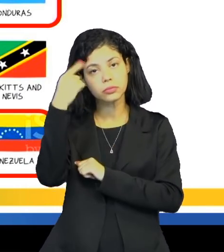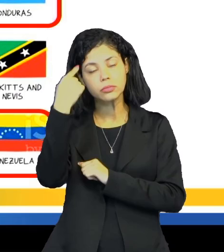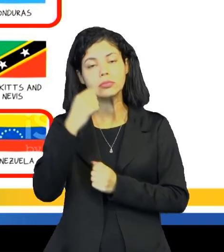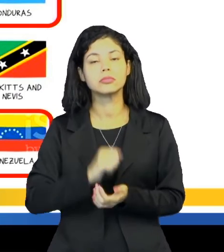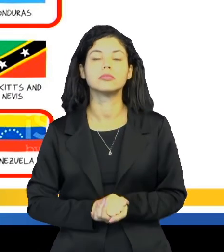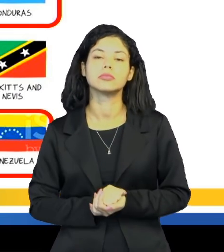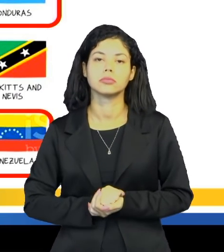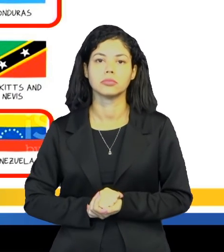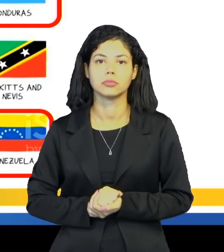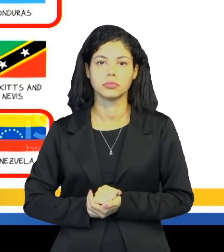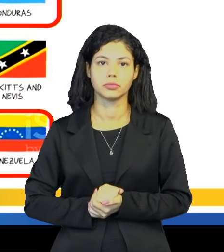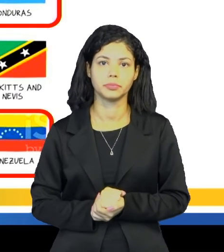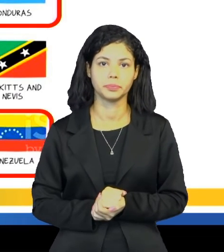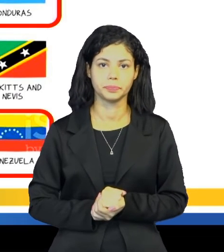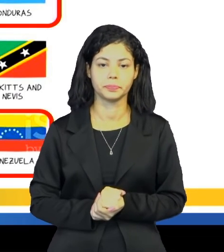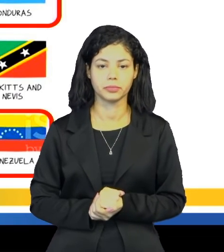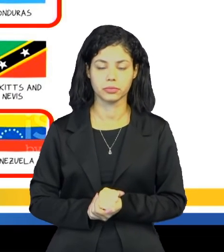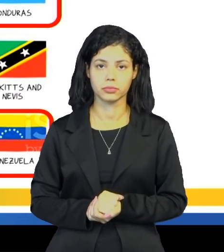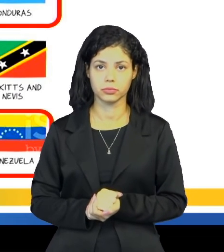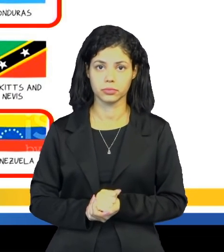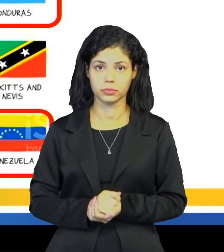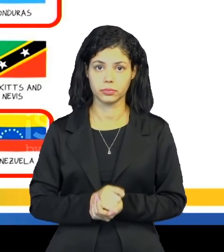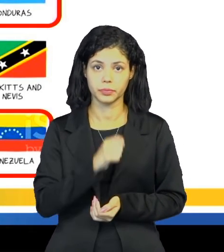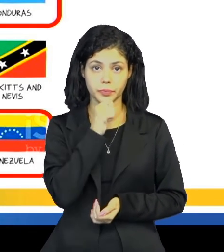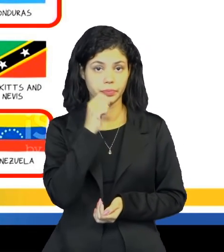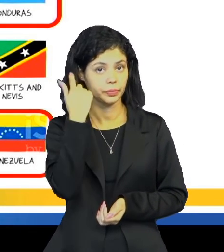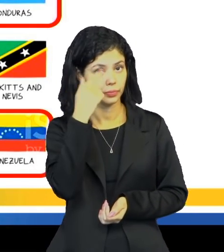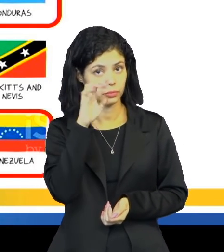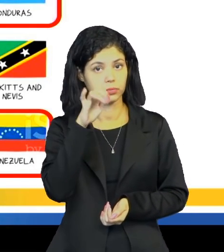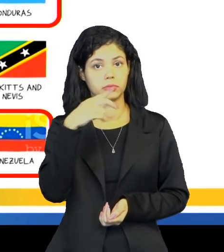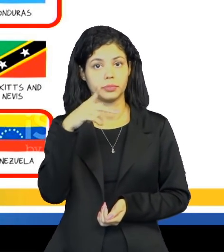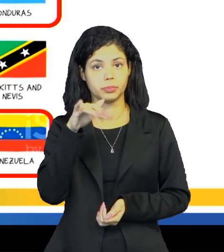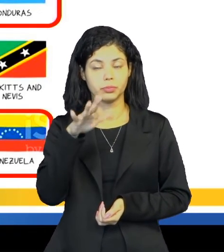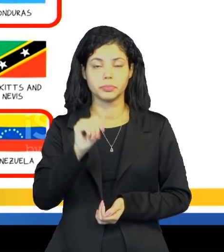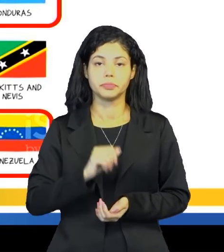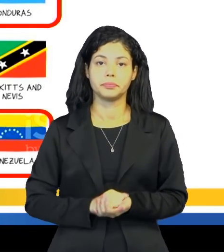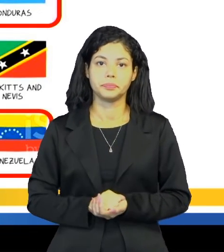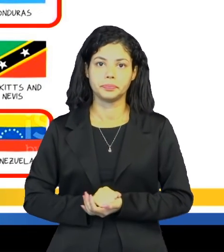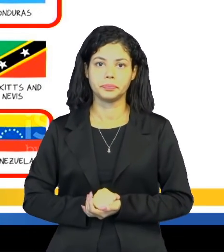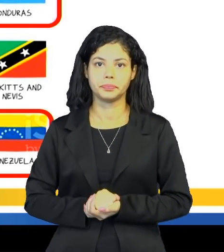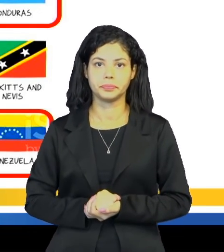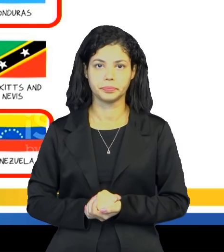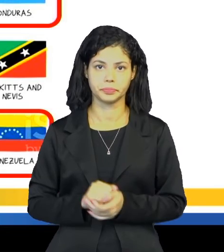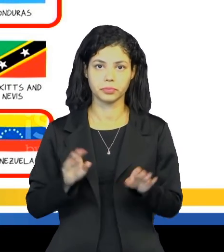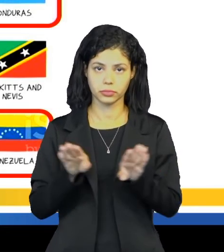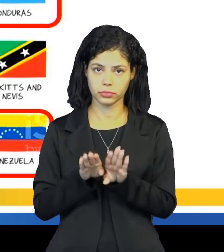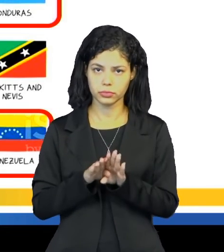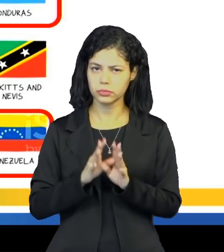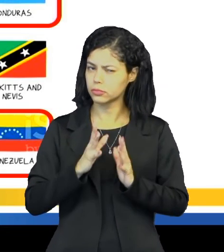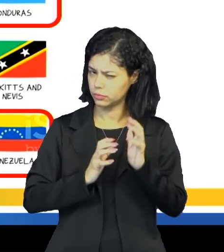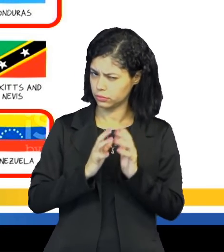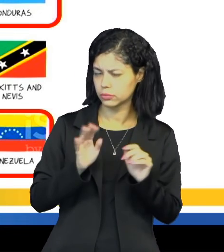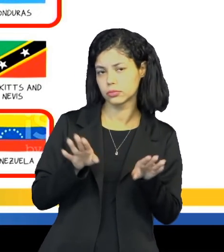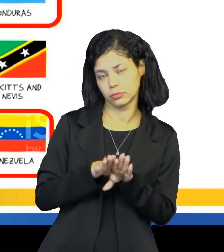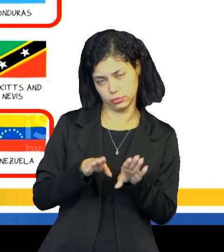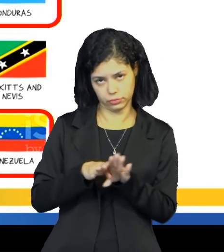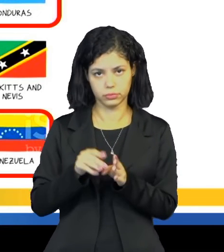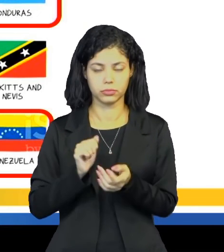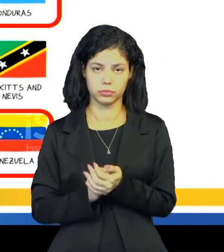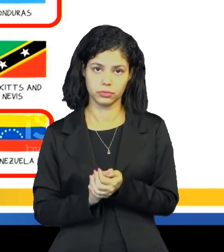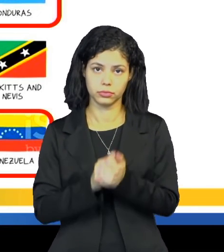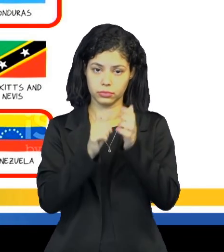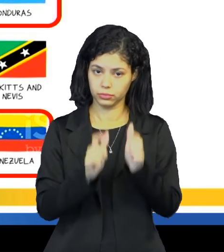né? Aí só não tá a Espanha, né? Ali foi colocado também alguns países ali para confundir, né? Que também